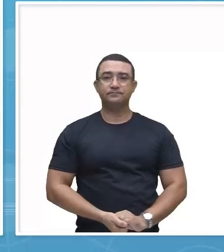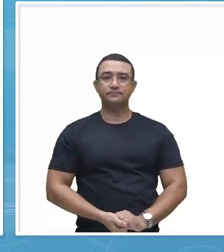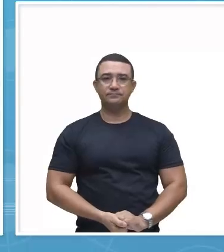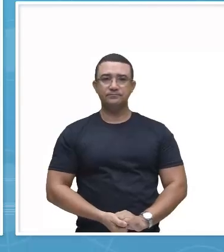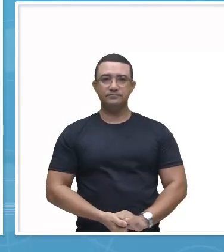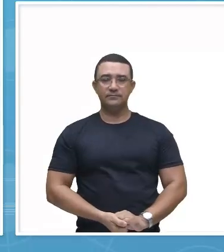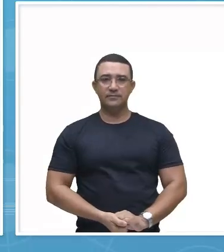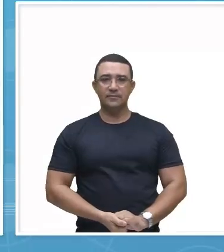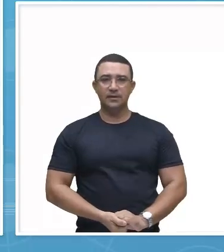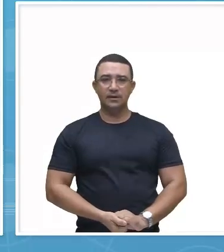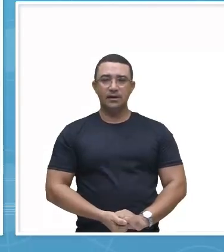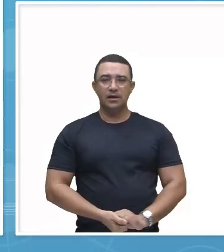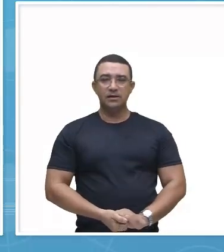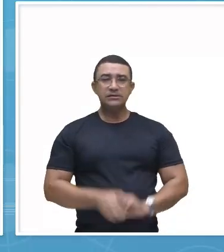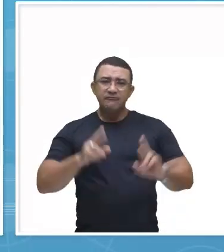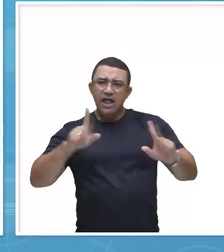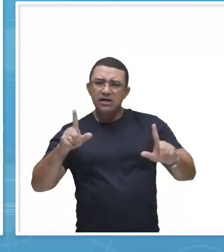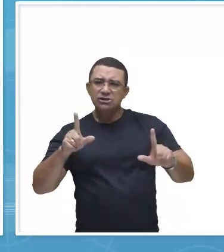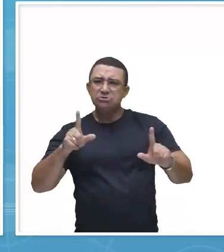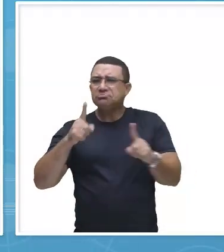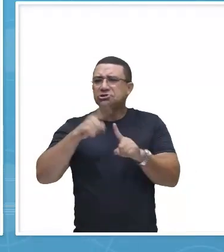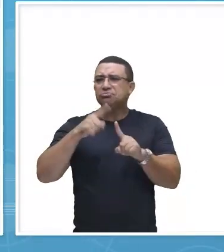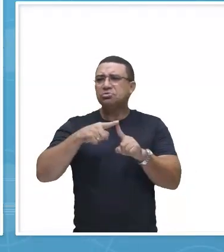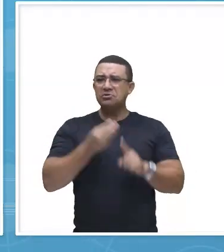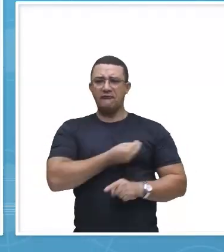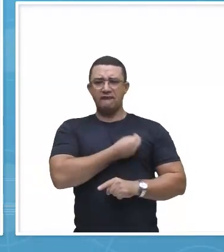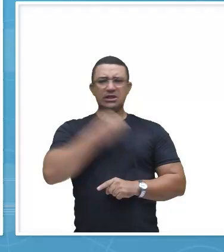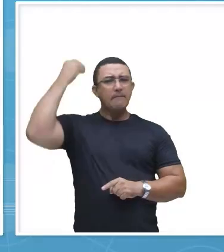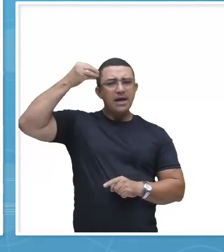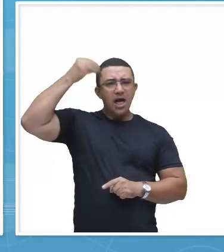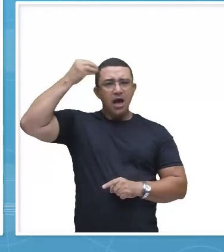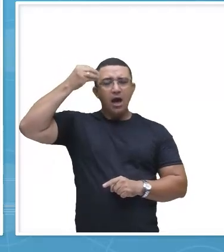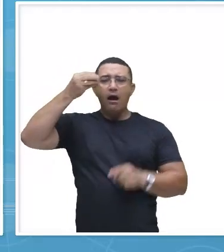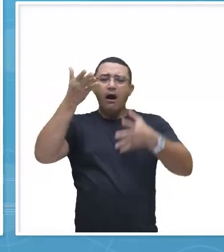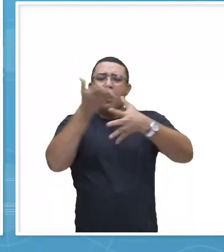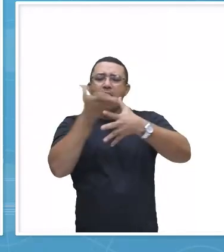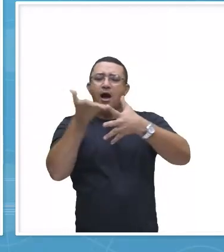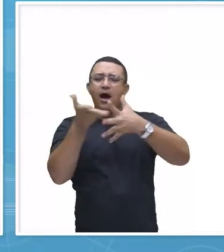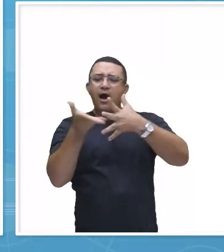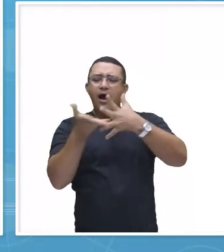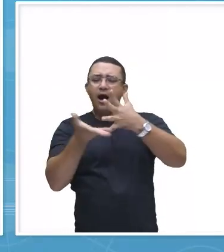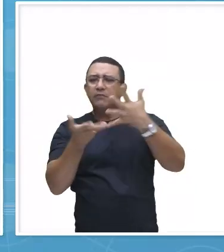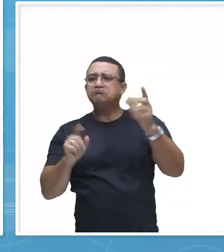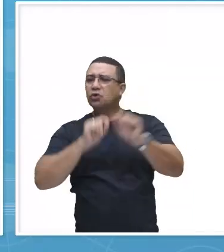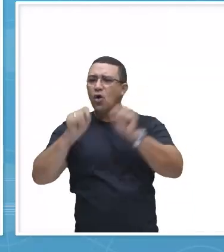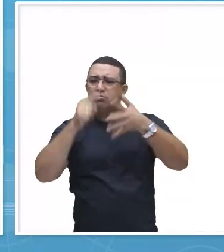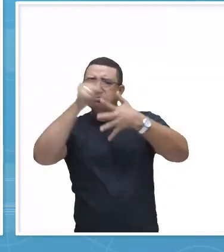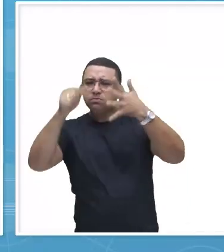Bom, quando a gente fala dos diferentes modos de vida, a gente classifica, né, como as